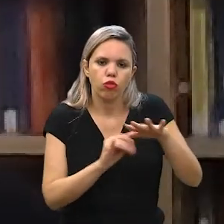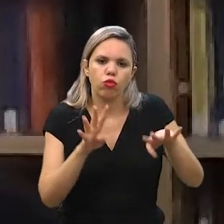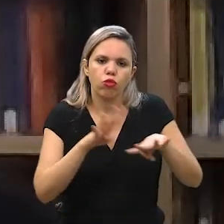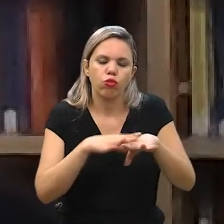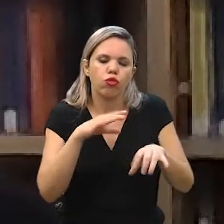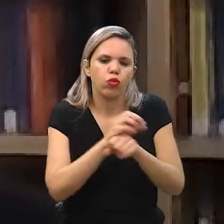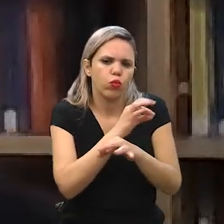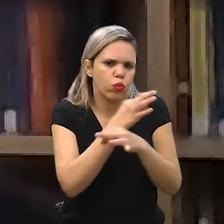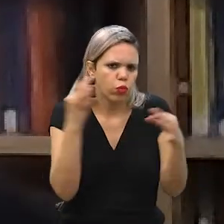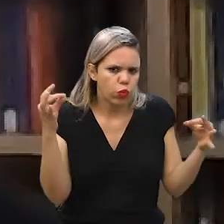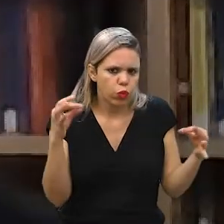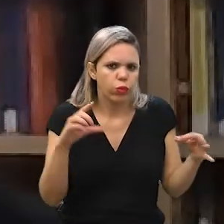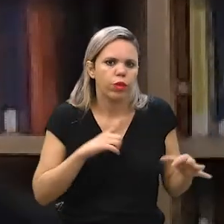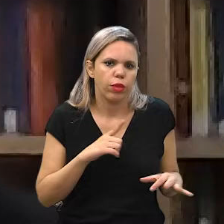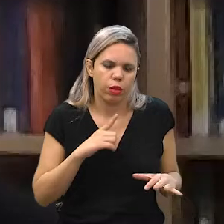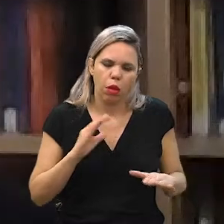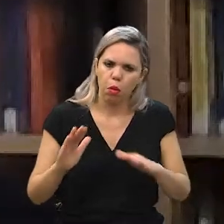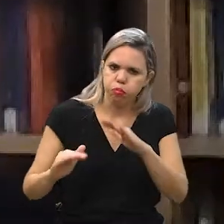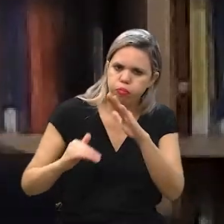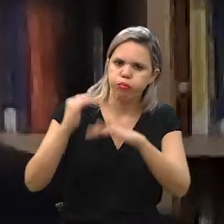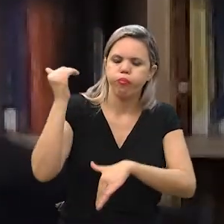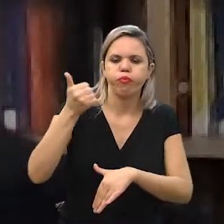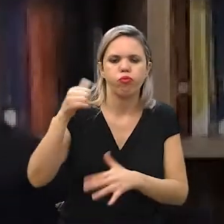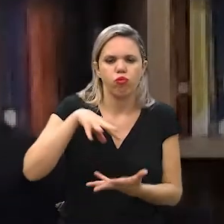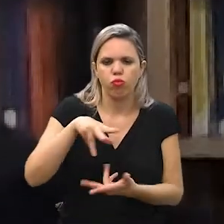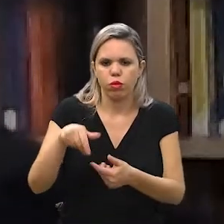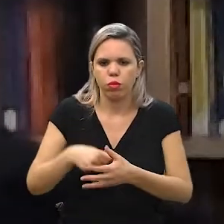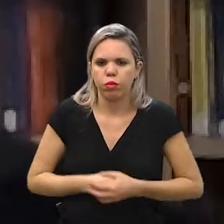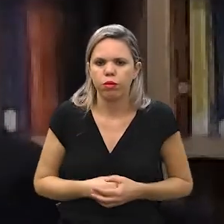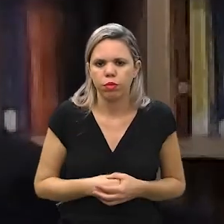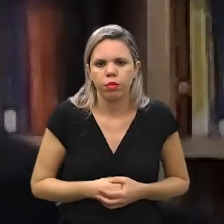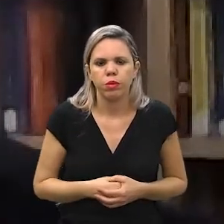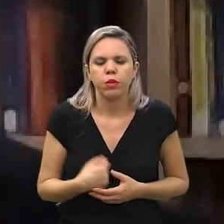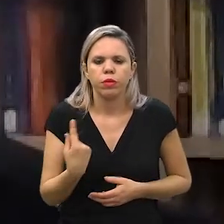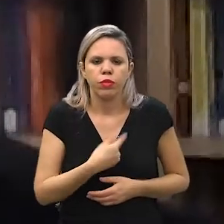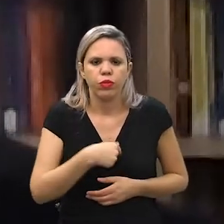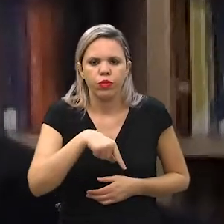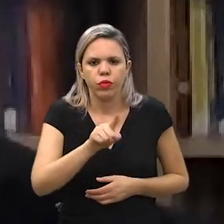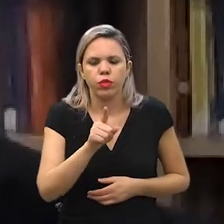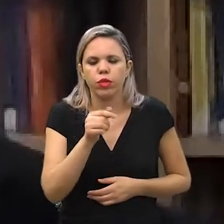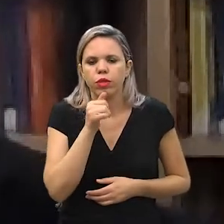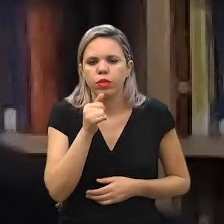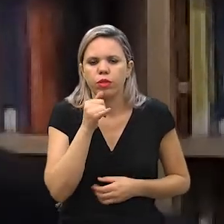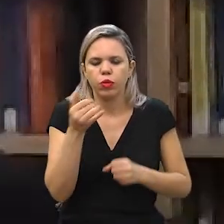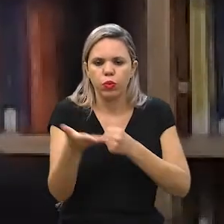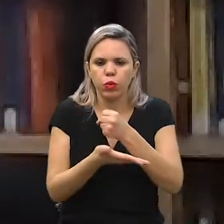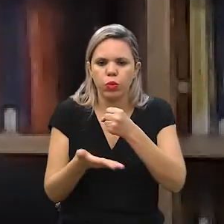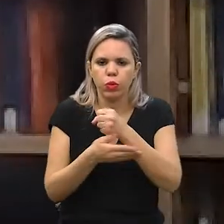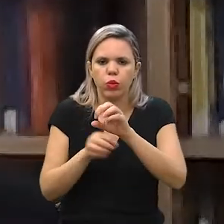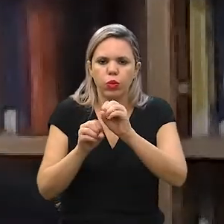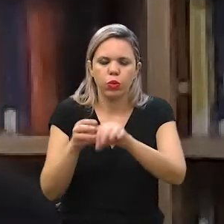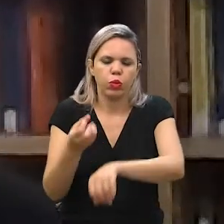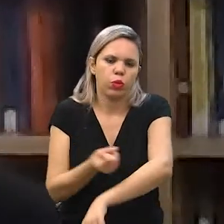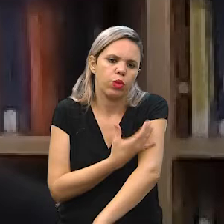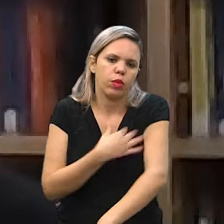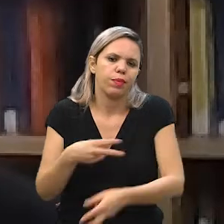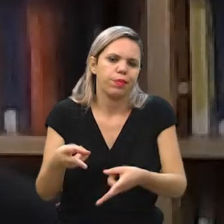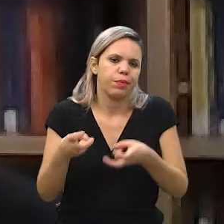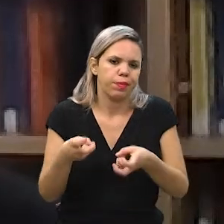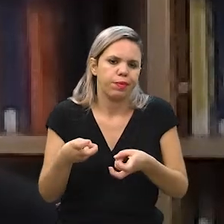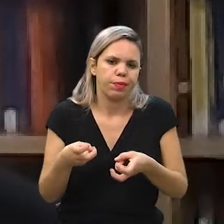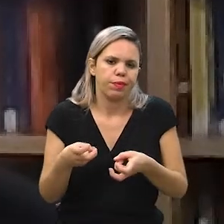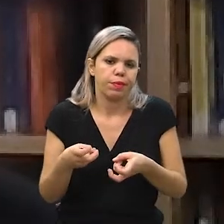excelência, que produzem pesquisa em nível de primeiro mundo. Só que quando a gente vai para o ensino básico, né, a gente percebe